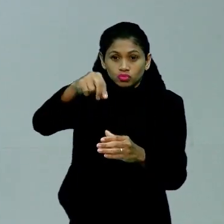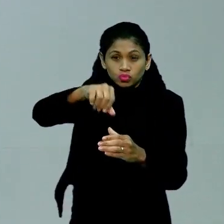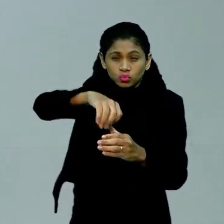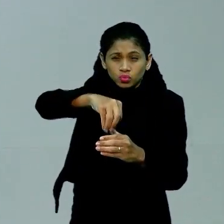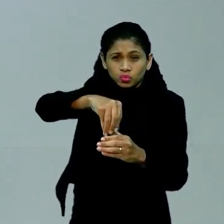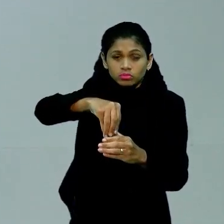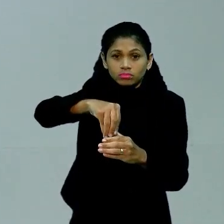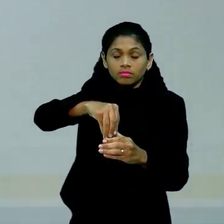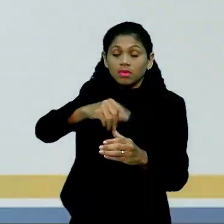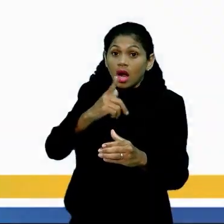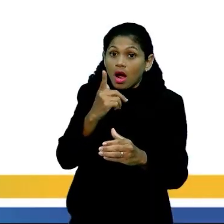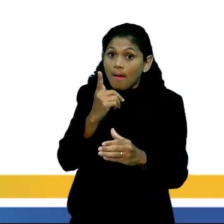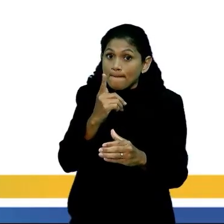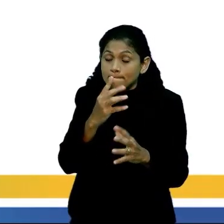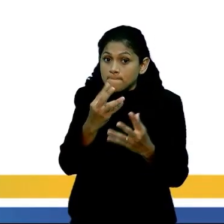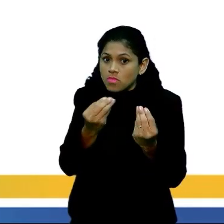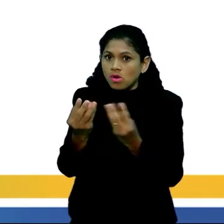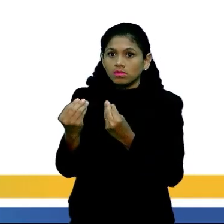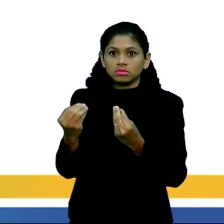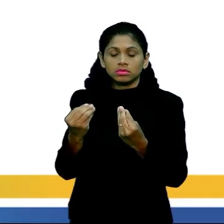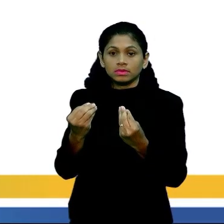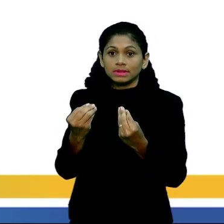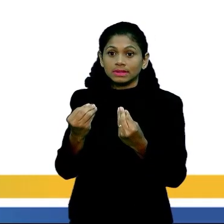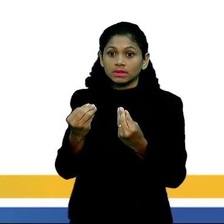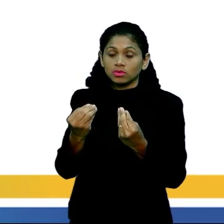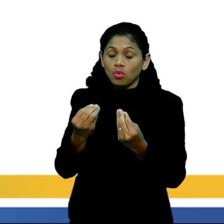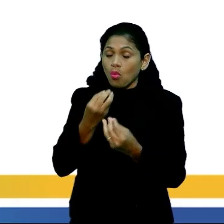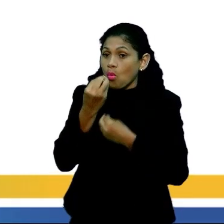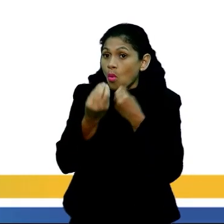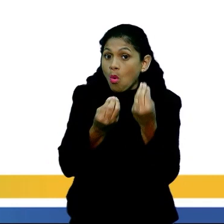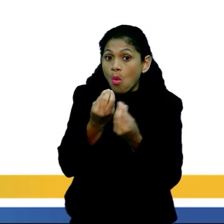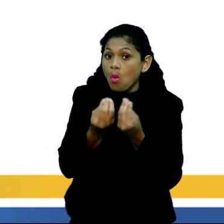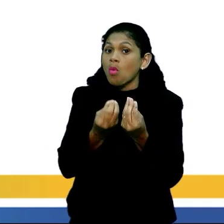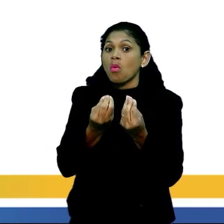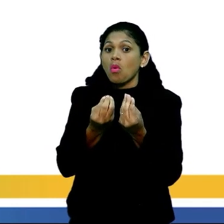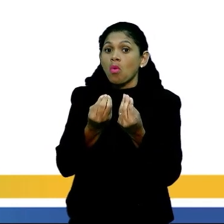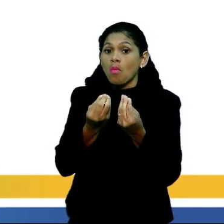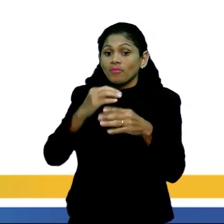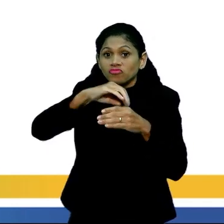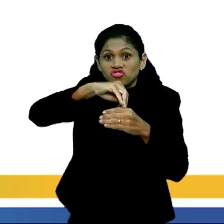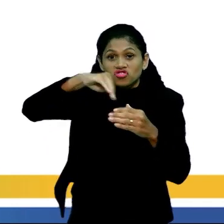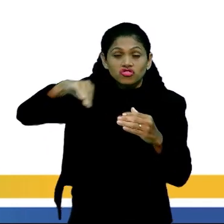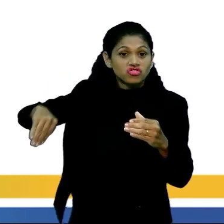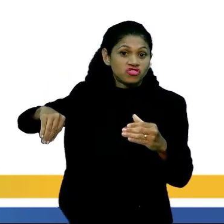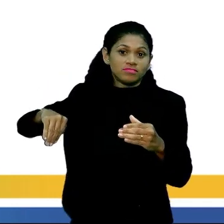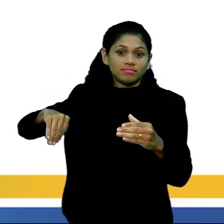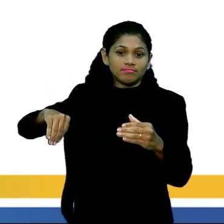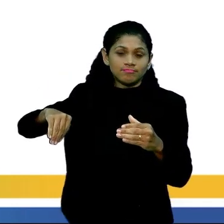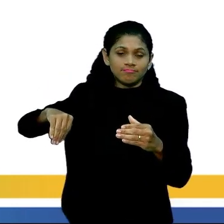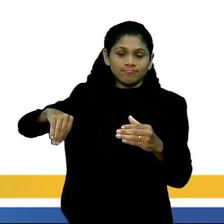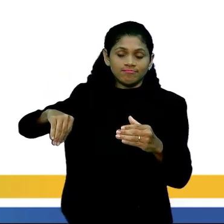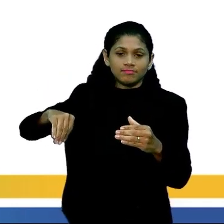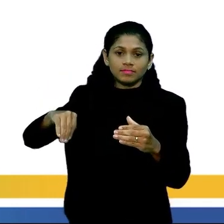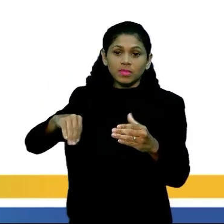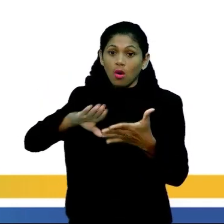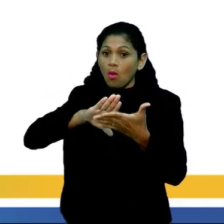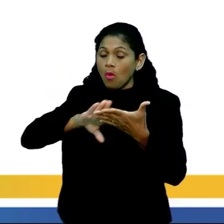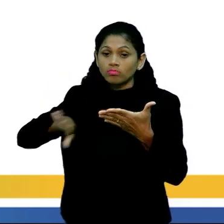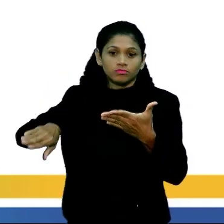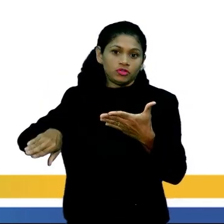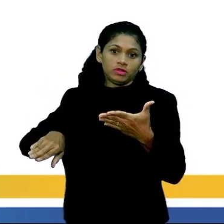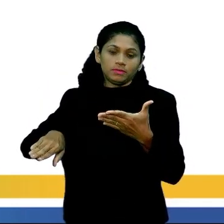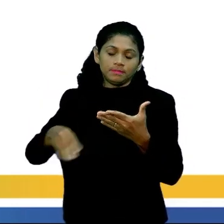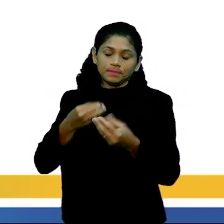Então vamos acompanhar. Uma filtração, será que eu consigo fazer uma filtração? Floculação,